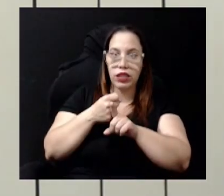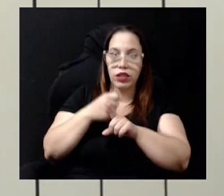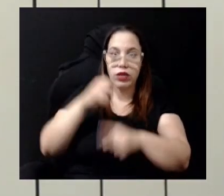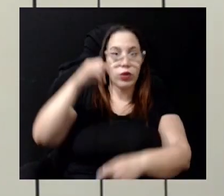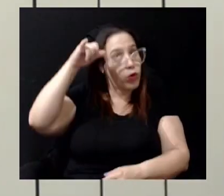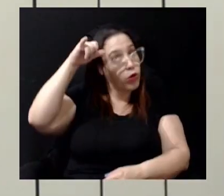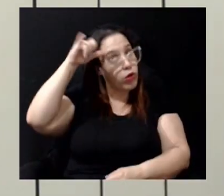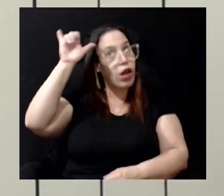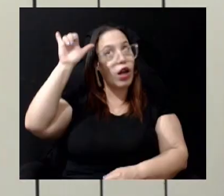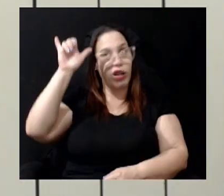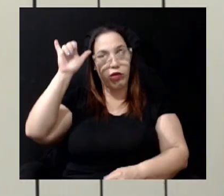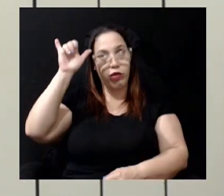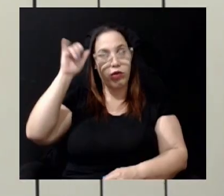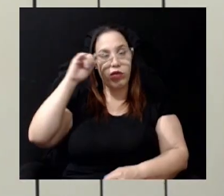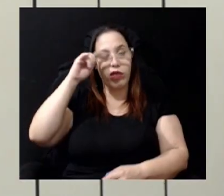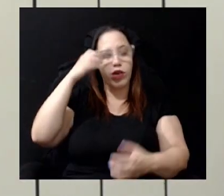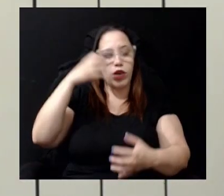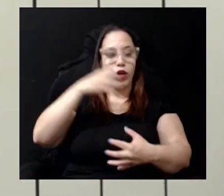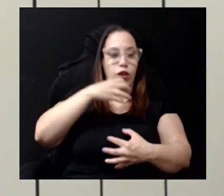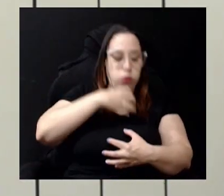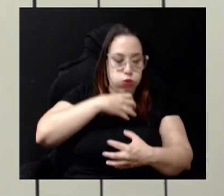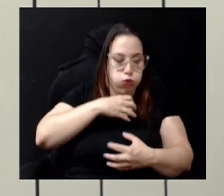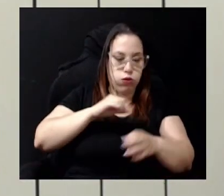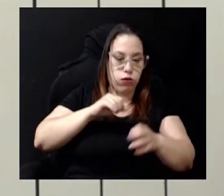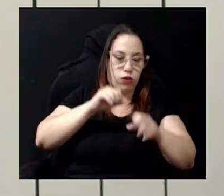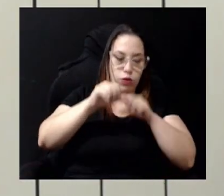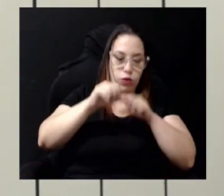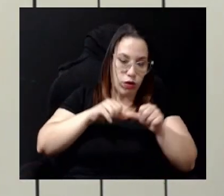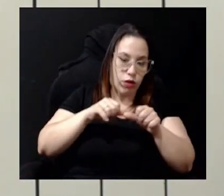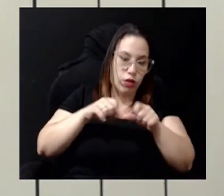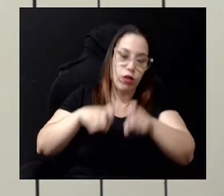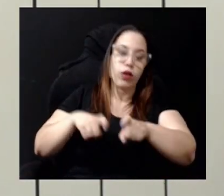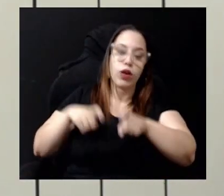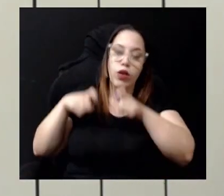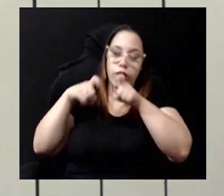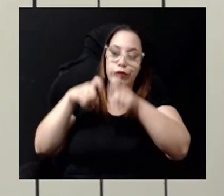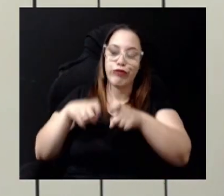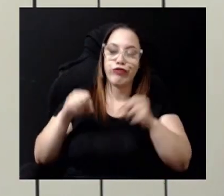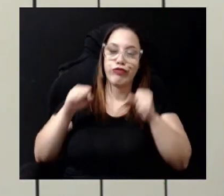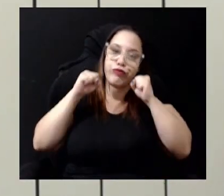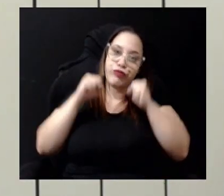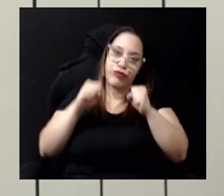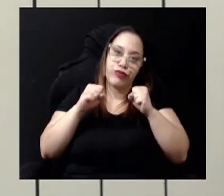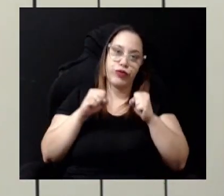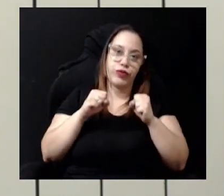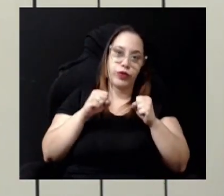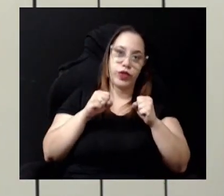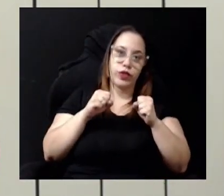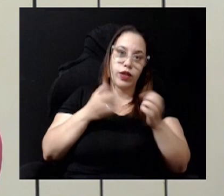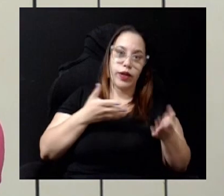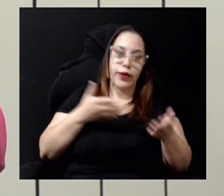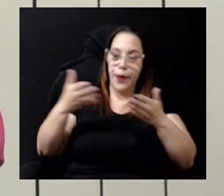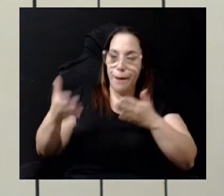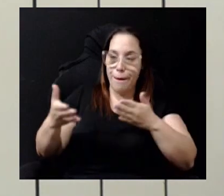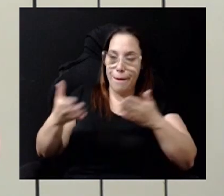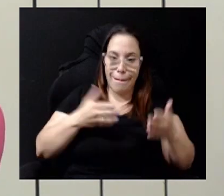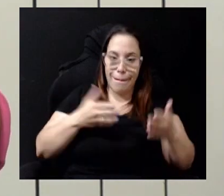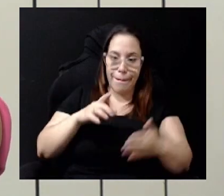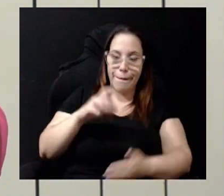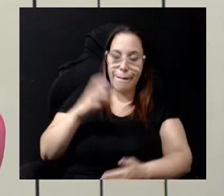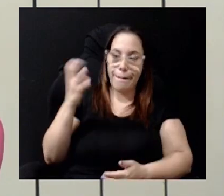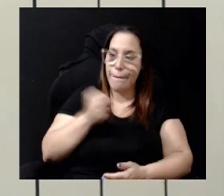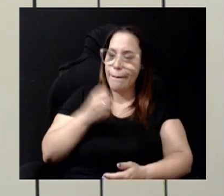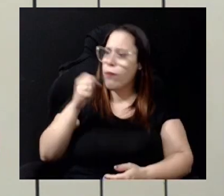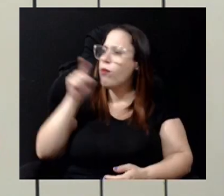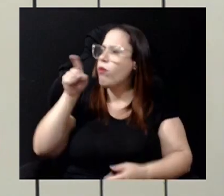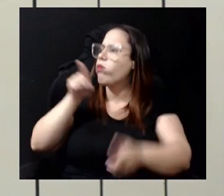ele é sensível à mudança de horários das fazendas, né? Que pode, inclusive, afetar a produtividade leiteira. Agora eu pergunto, professor, qual é o seu